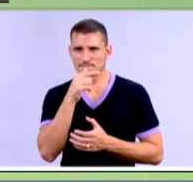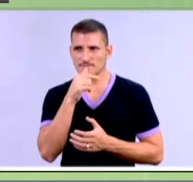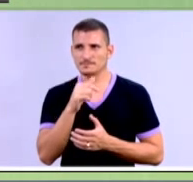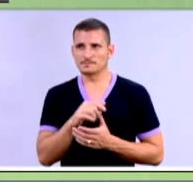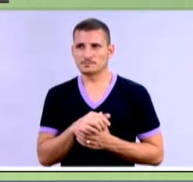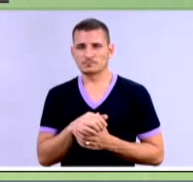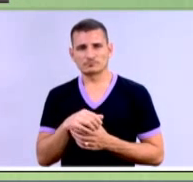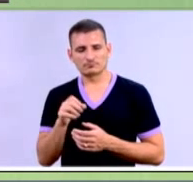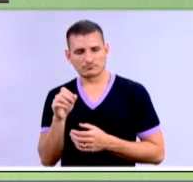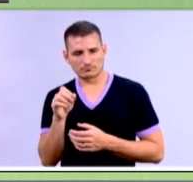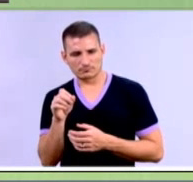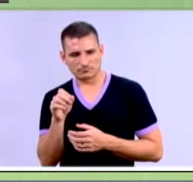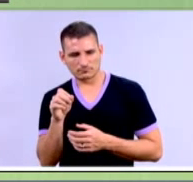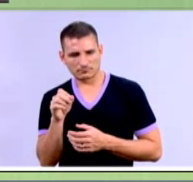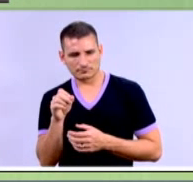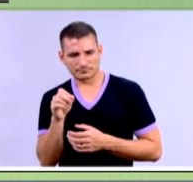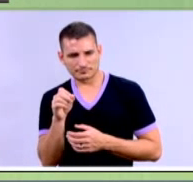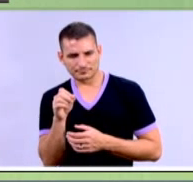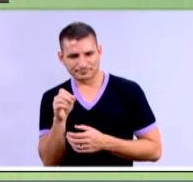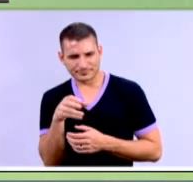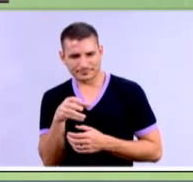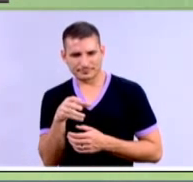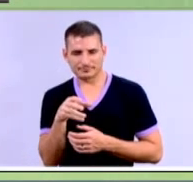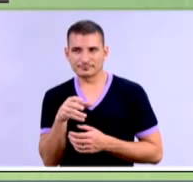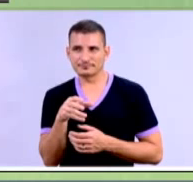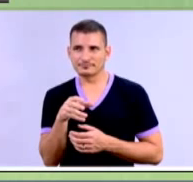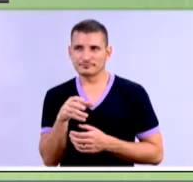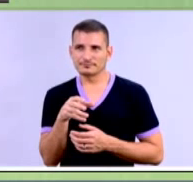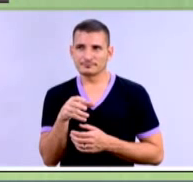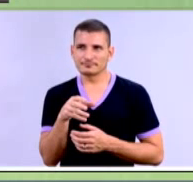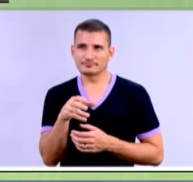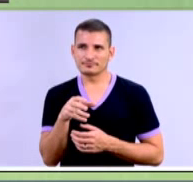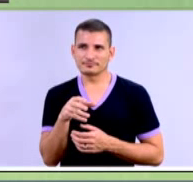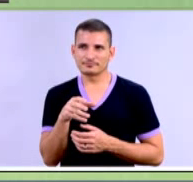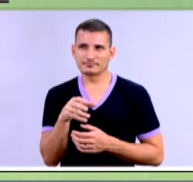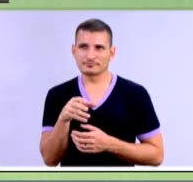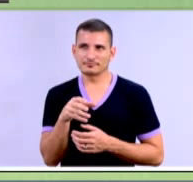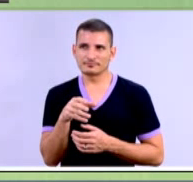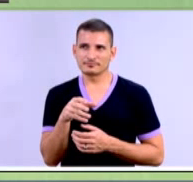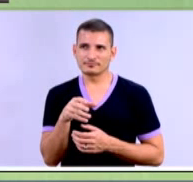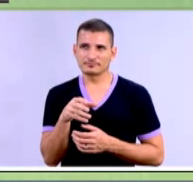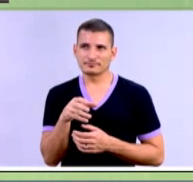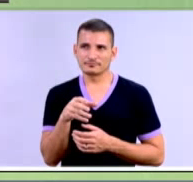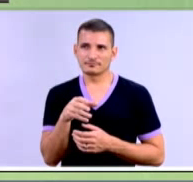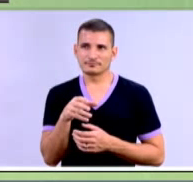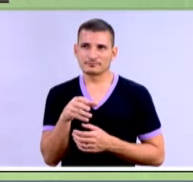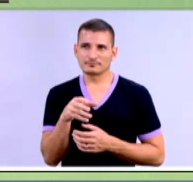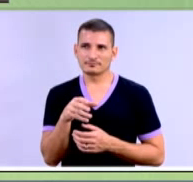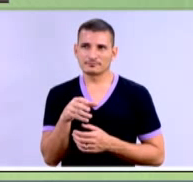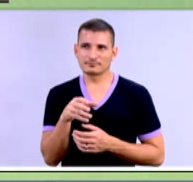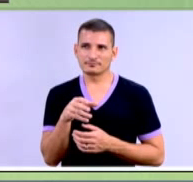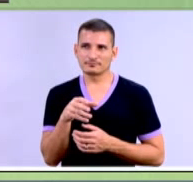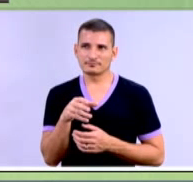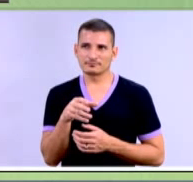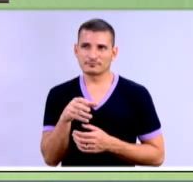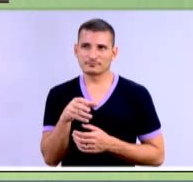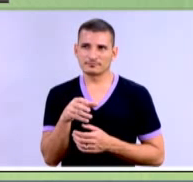tiraram um tubinho, né, do fundo do aquário, fizeram um furinho e a água ela jorra como